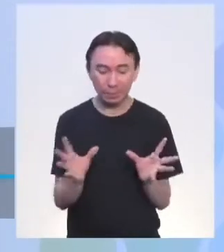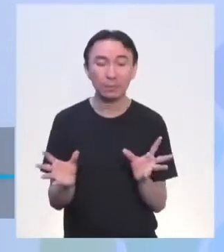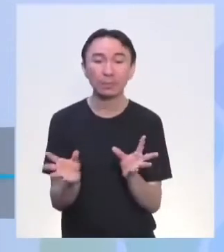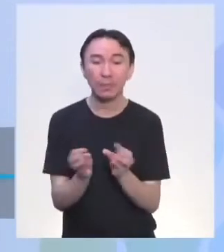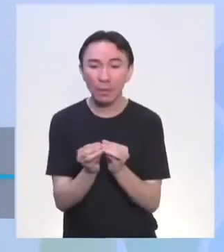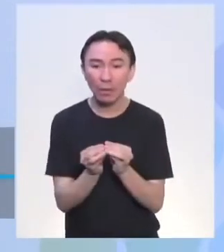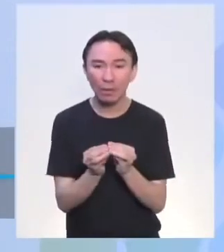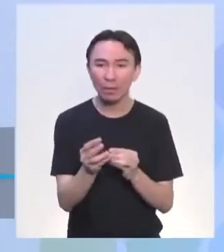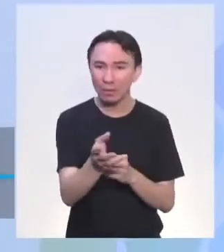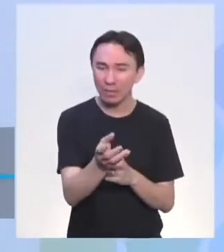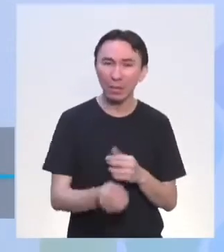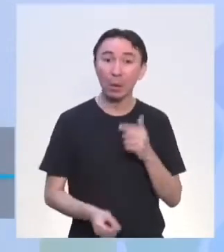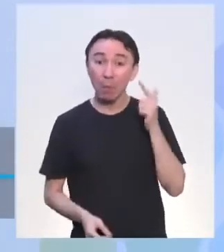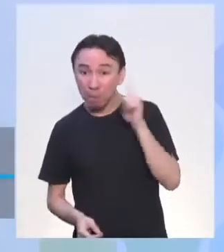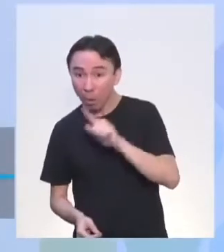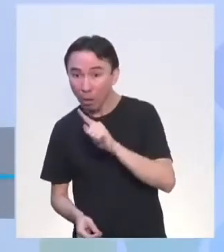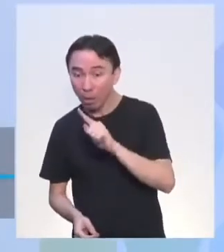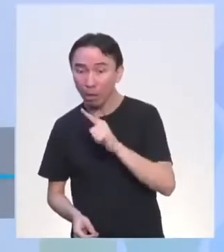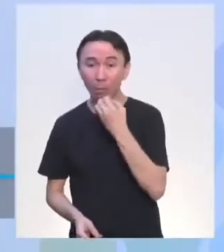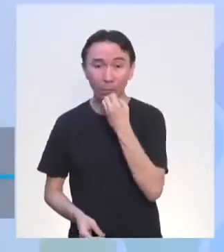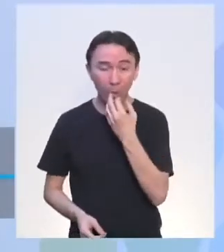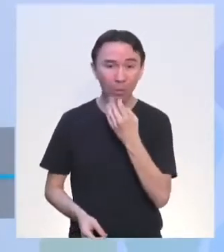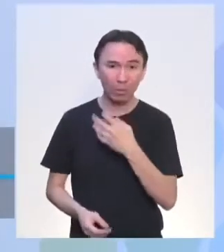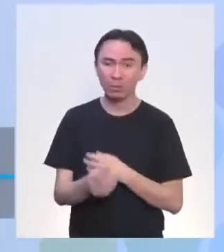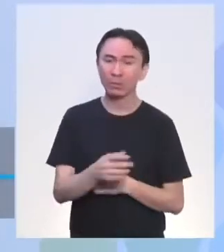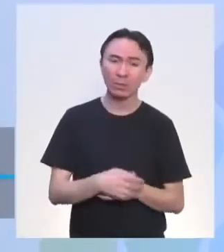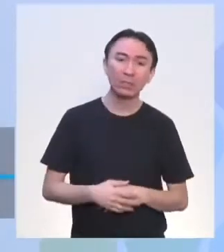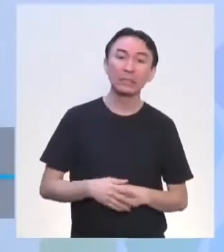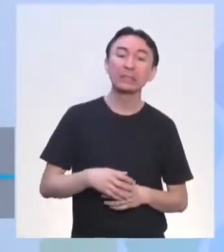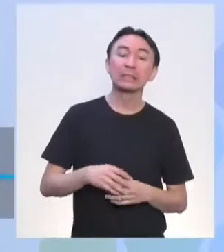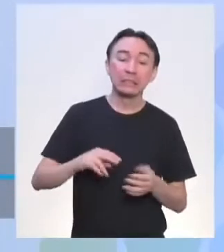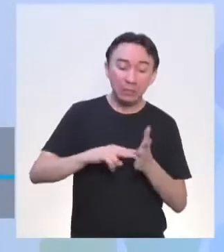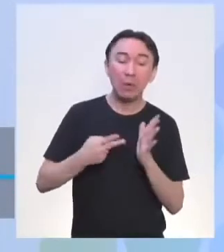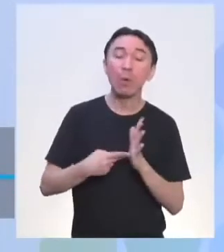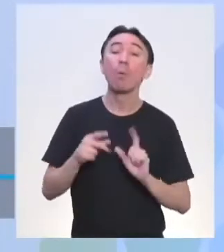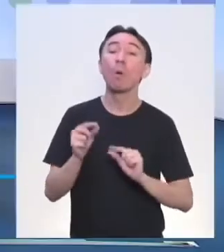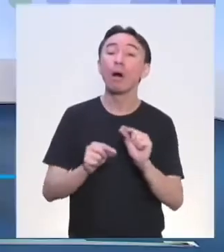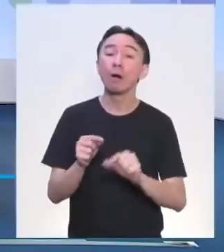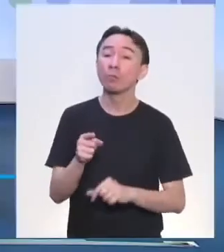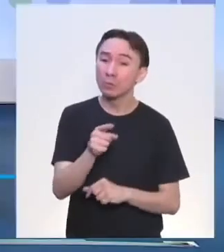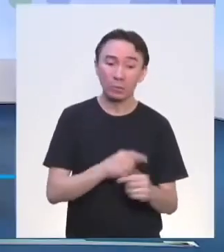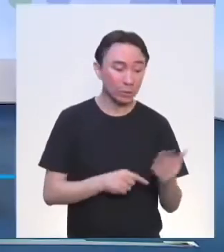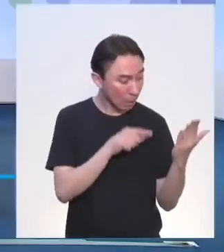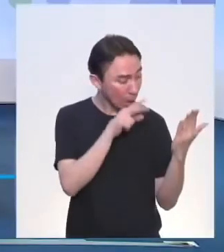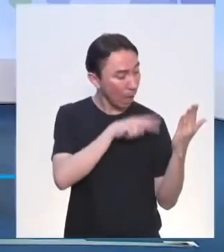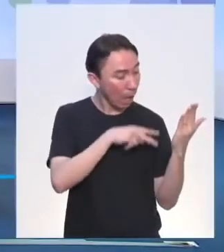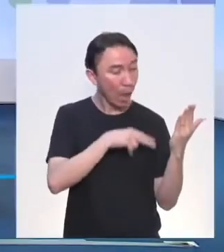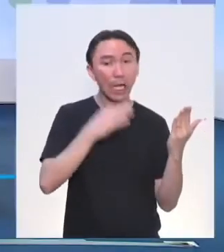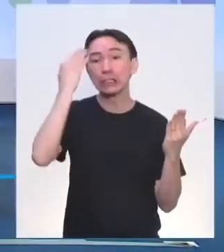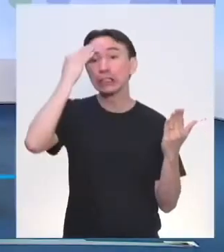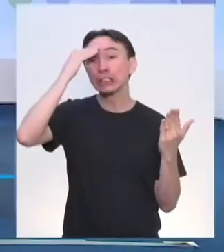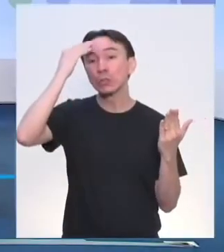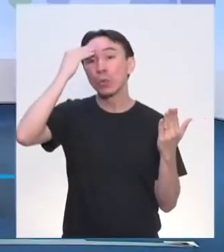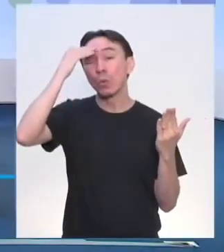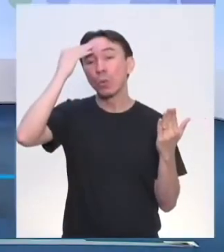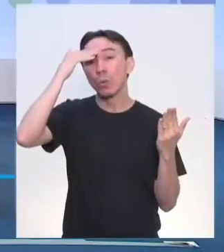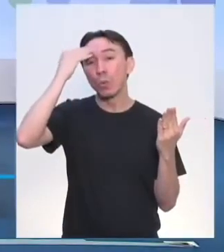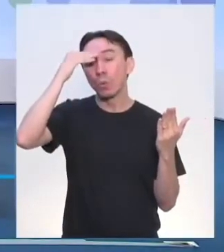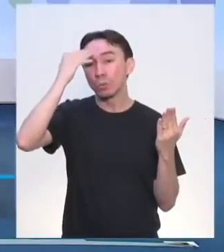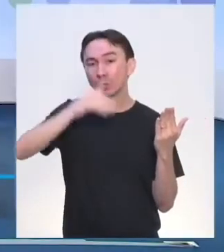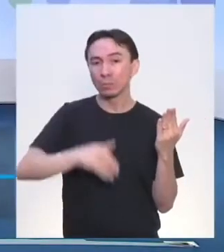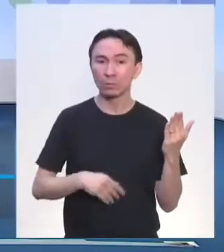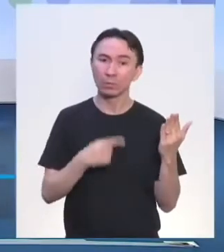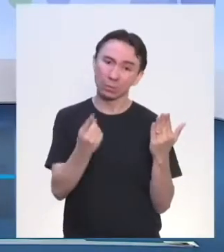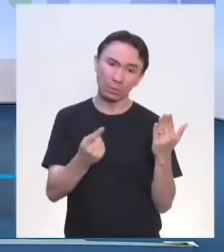esse resumo de modo tranquilo, significa que você compreendeu o conteúdo. Compreendeu, então, exatamente. já é uma dica de estudar, né? Eu consegui fazer tranquilamente